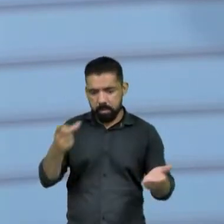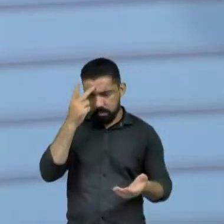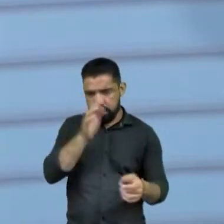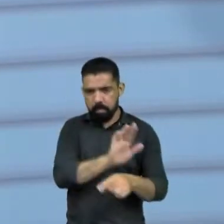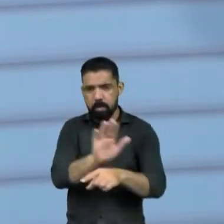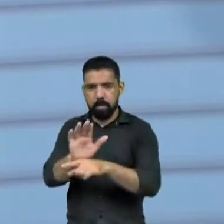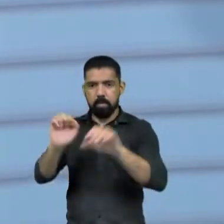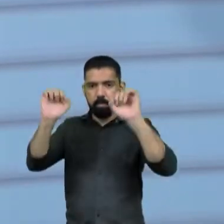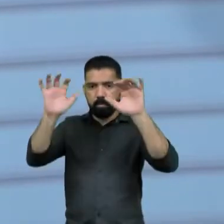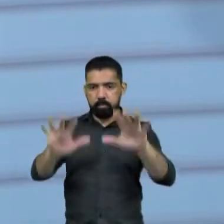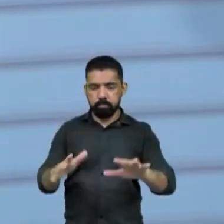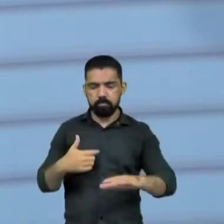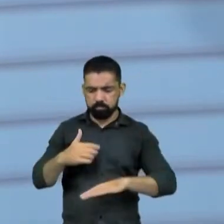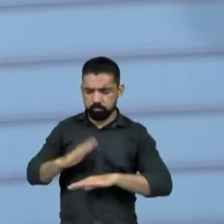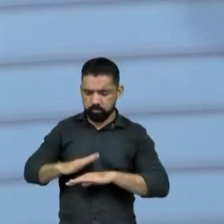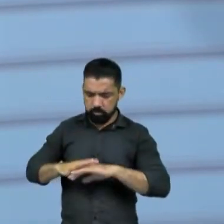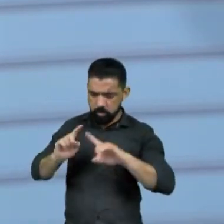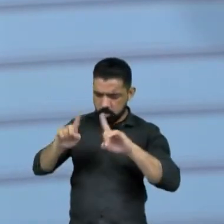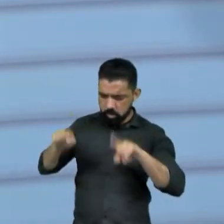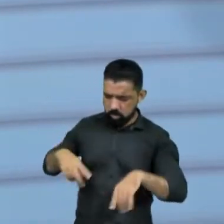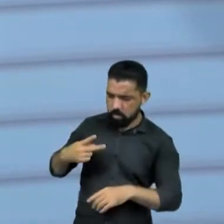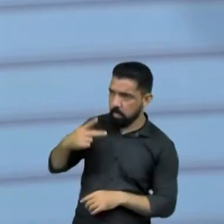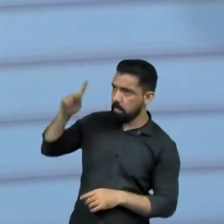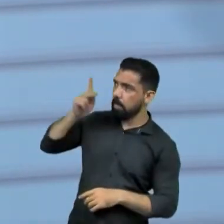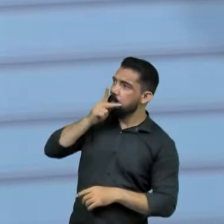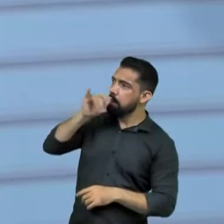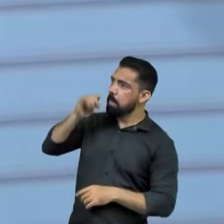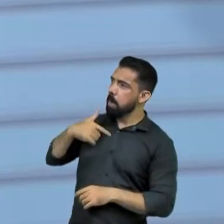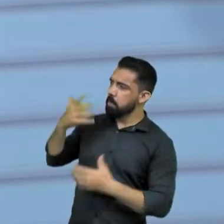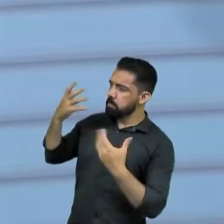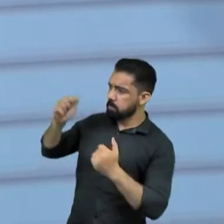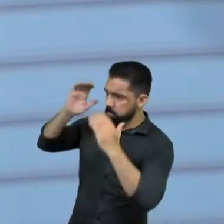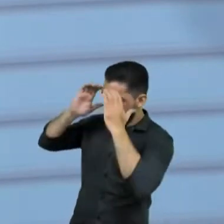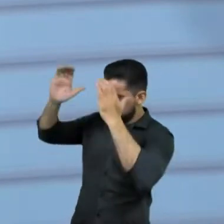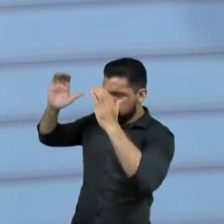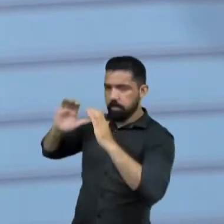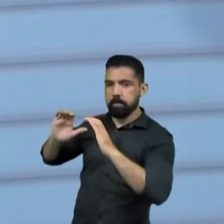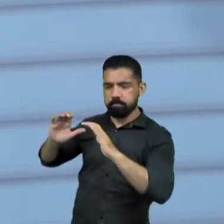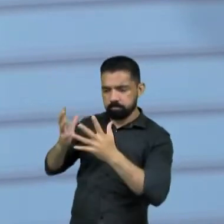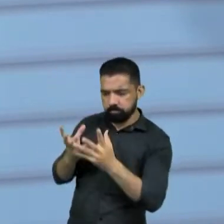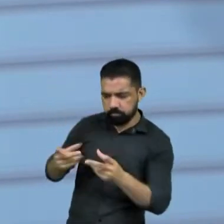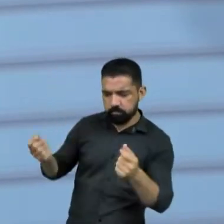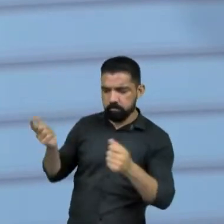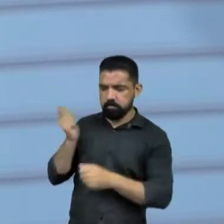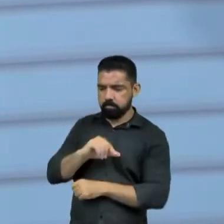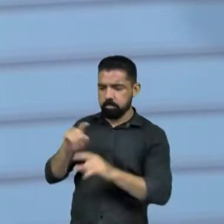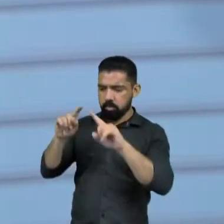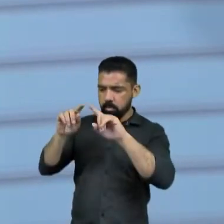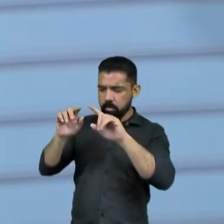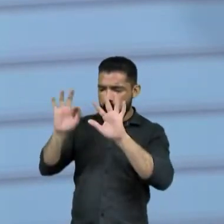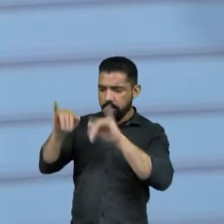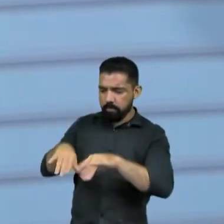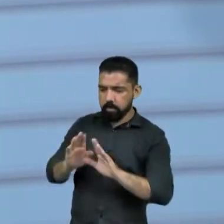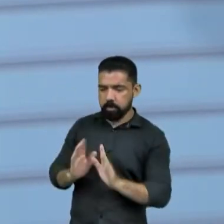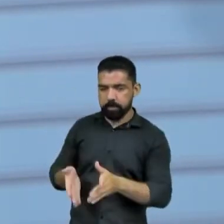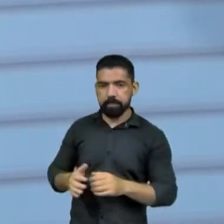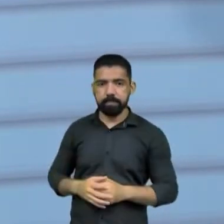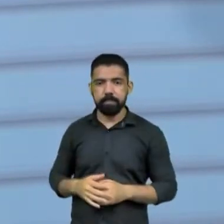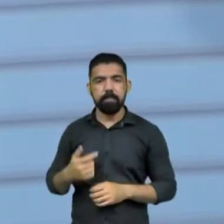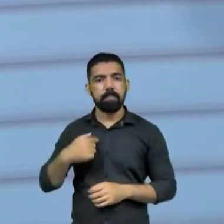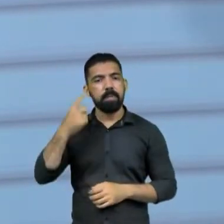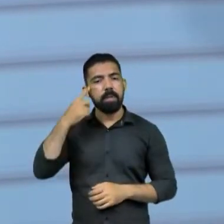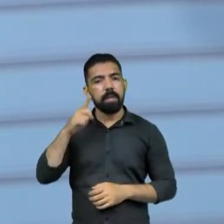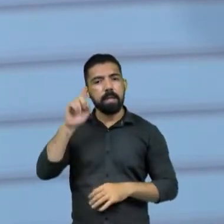Tudo foi feito eu fiz o projeto do meu pai não é eu fico imaginando por exemplo no céu nãoé a Trindade conversando